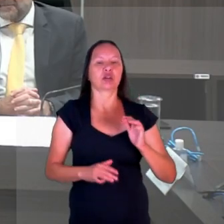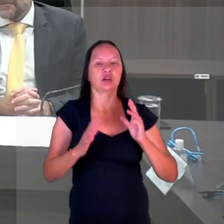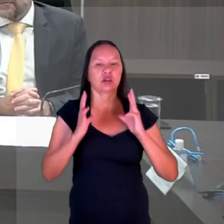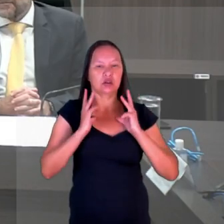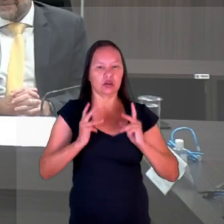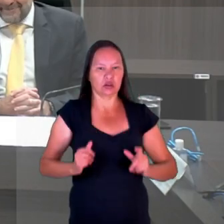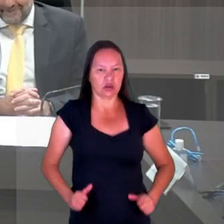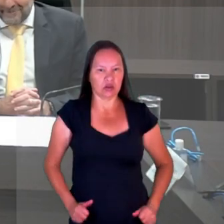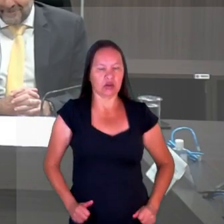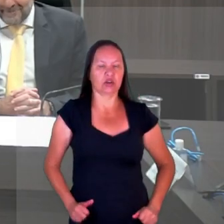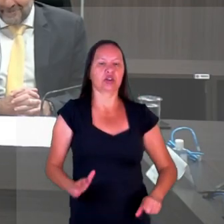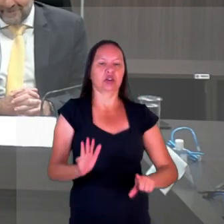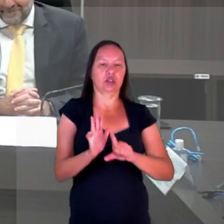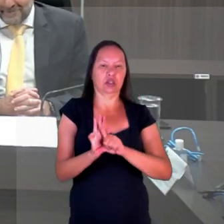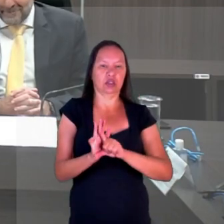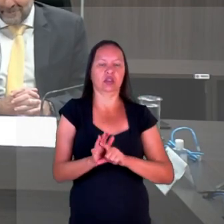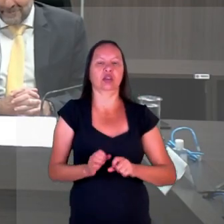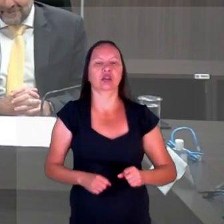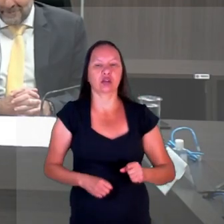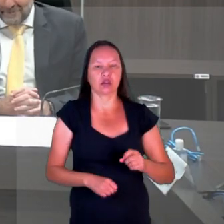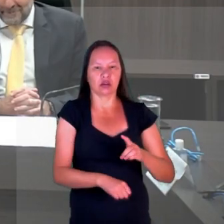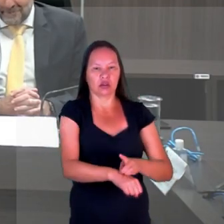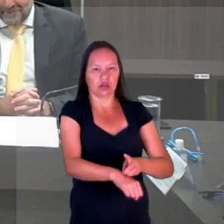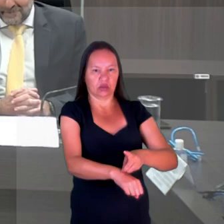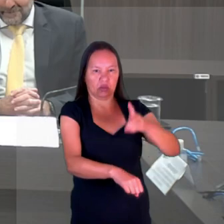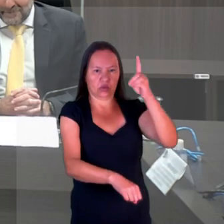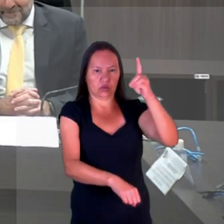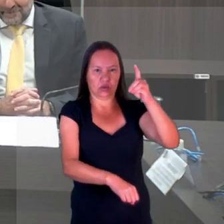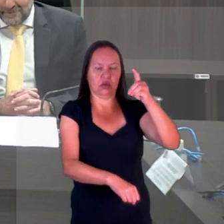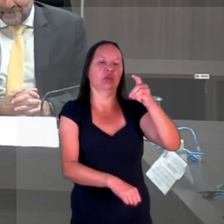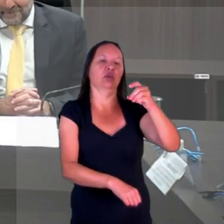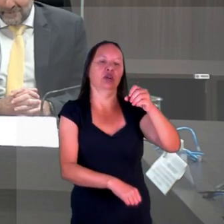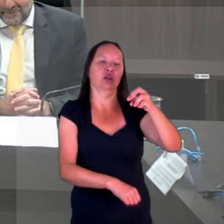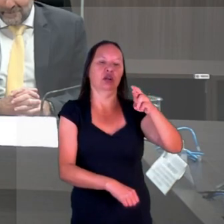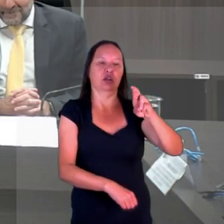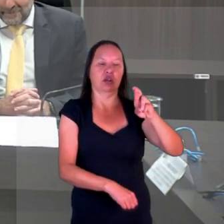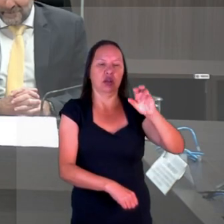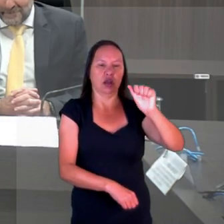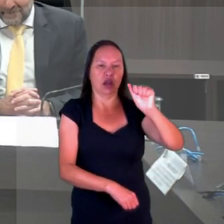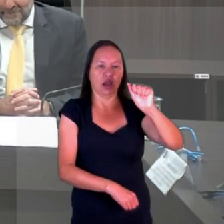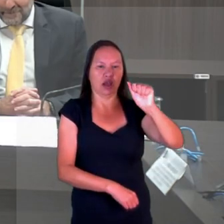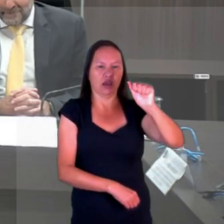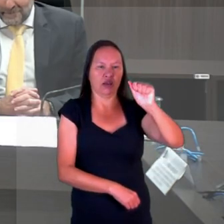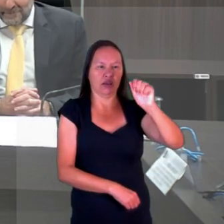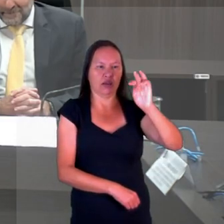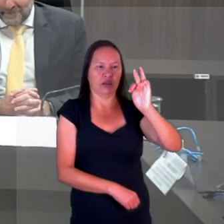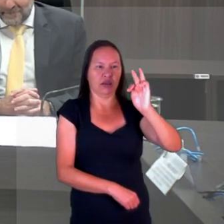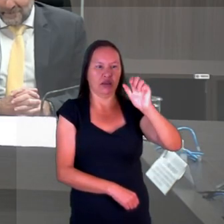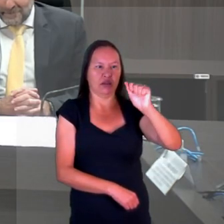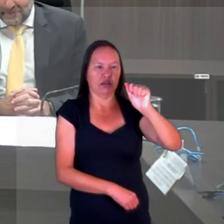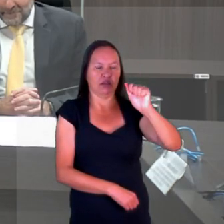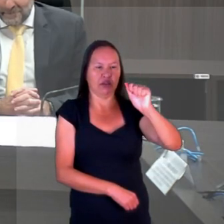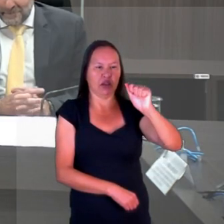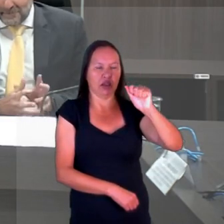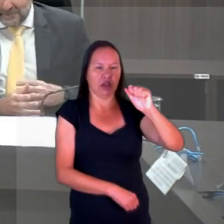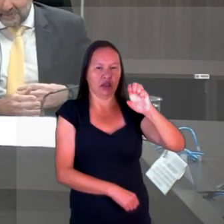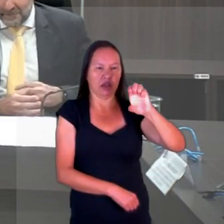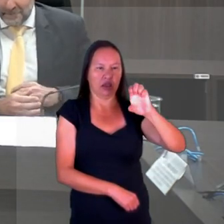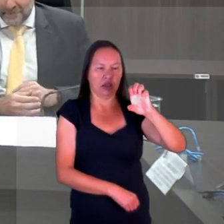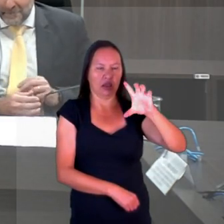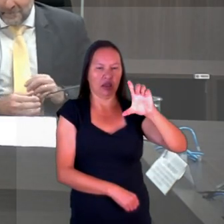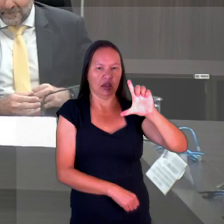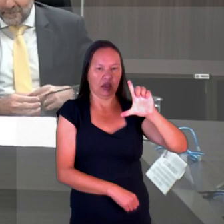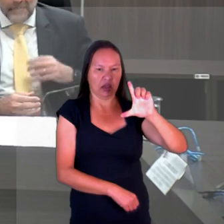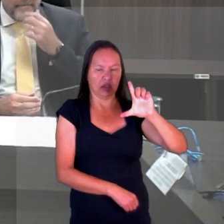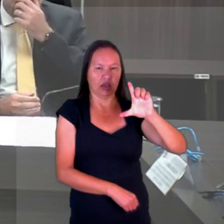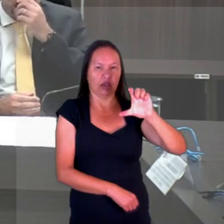cidadão Dr Rafael rorra Arantes chefe da de gabinete da secretaria extraordinária